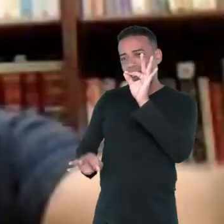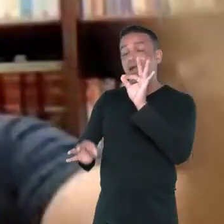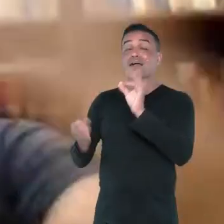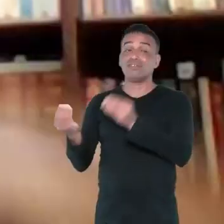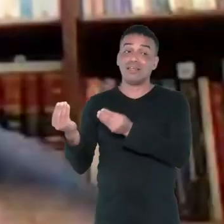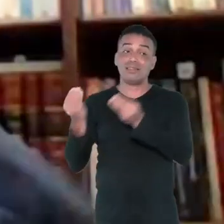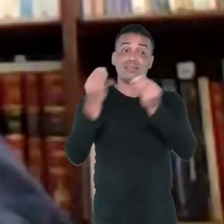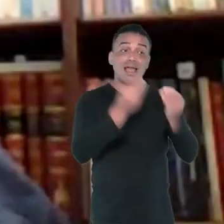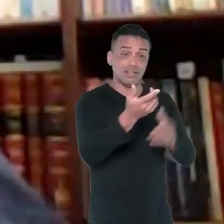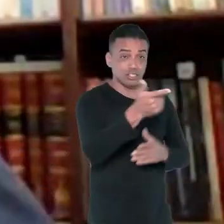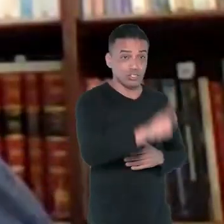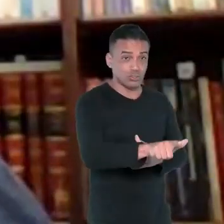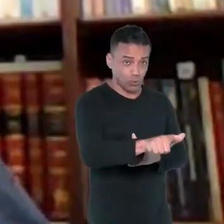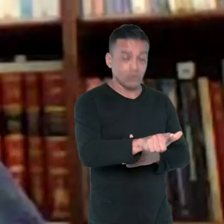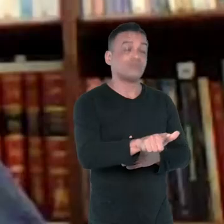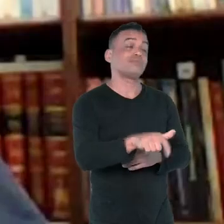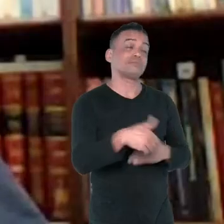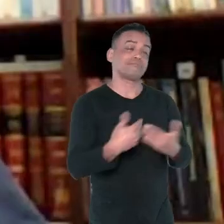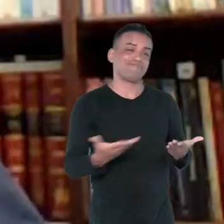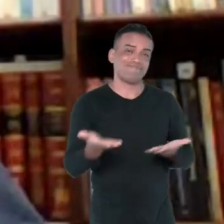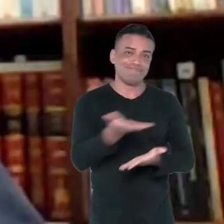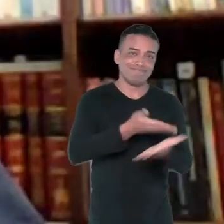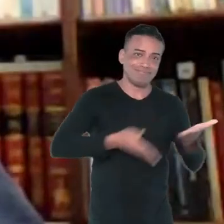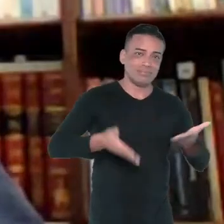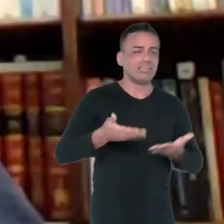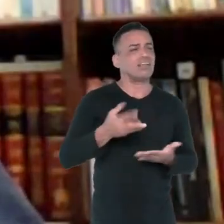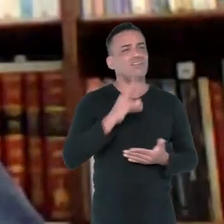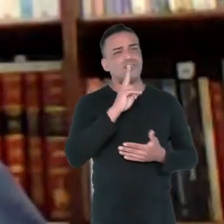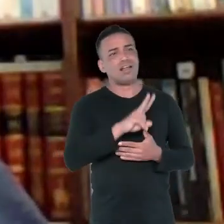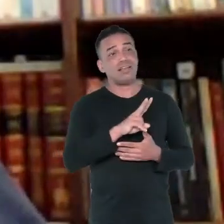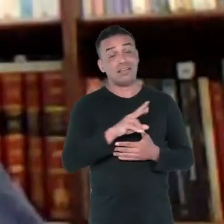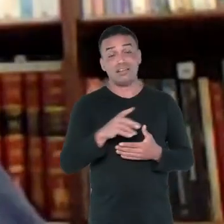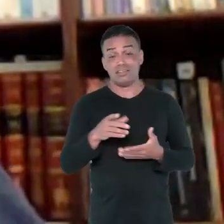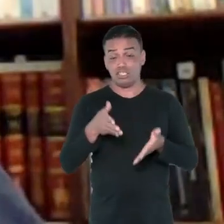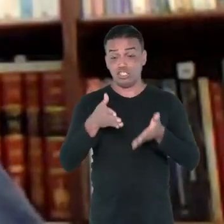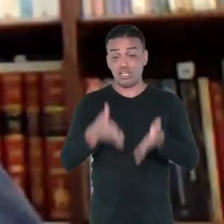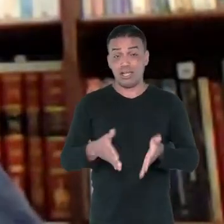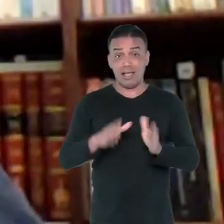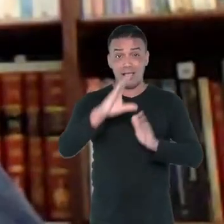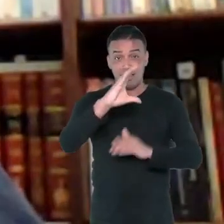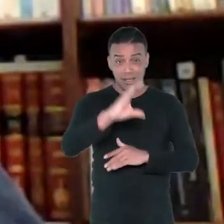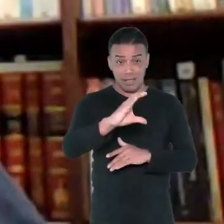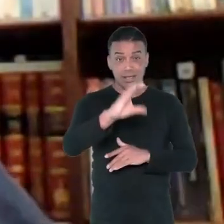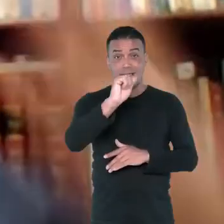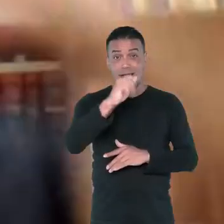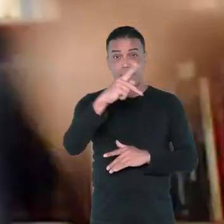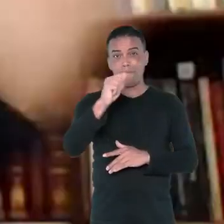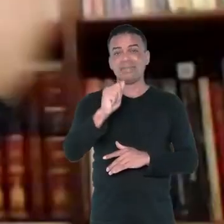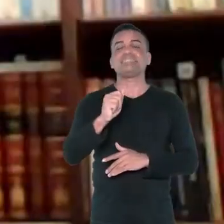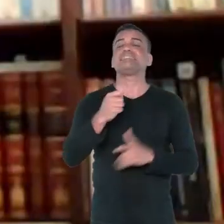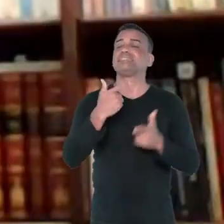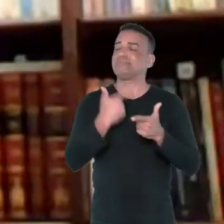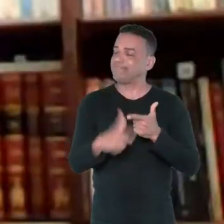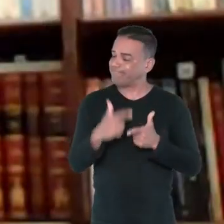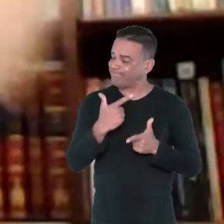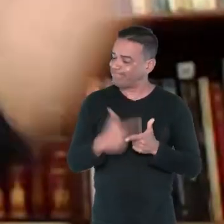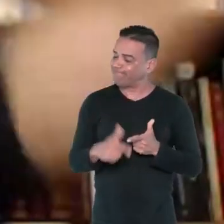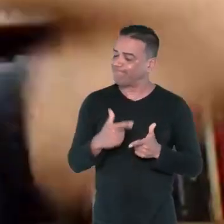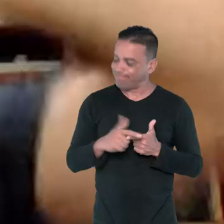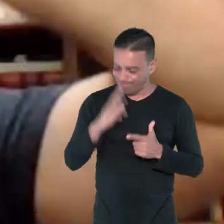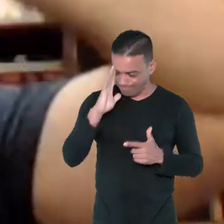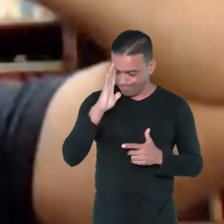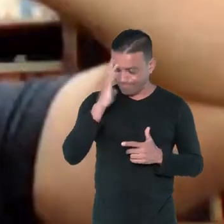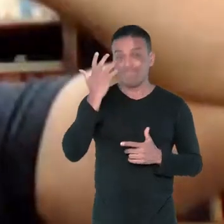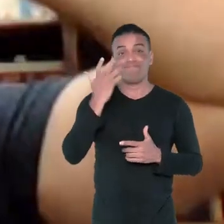devolve. Aí eu virei e falei, na hora que chegar na capa, nós vamos ter problema.